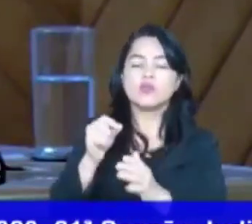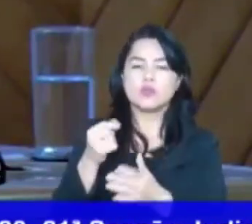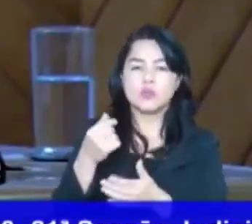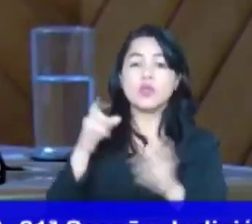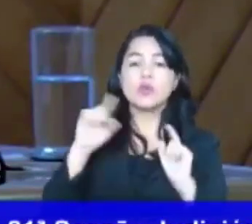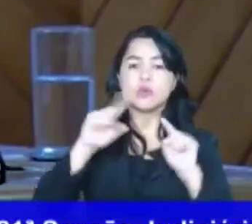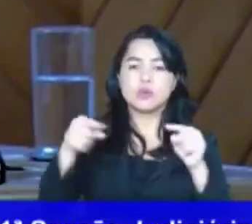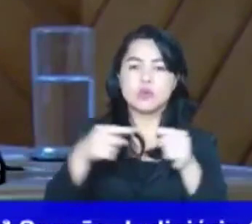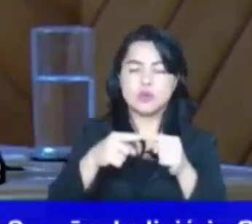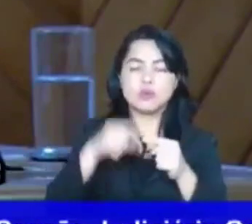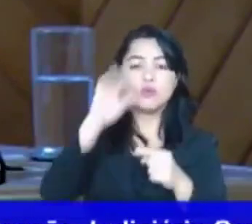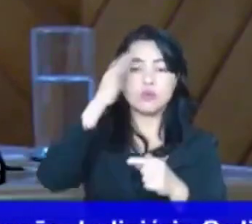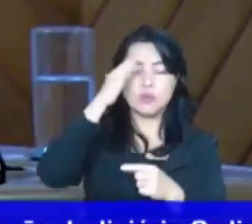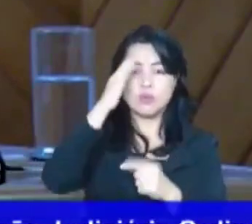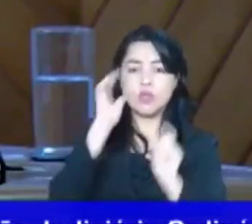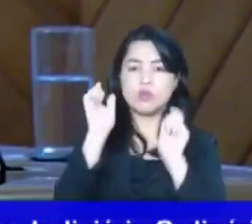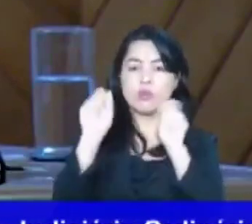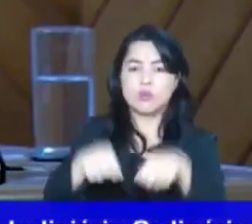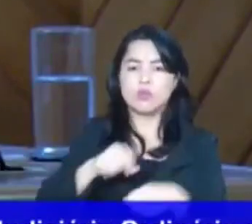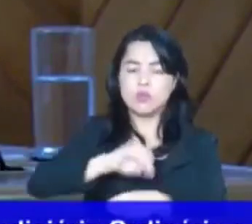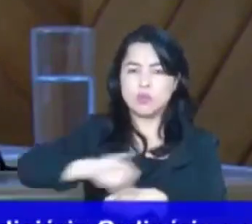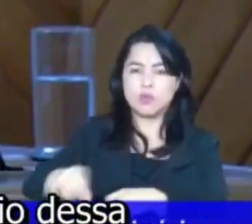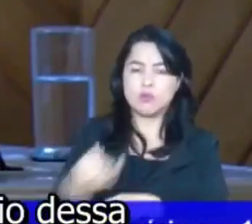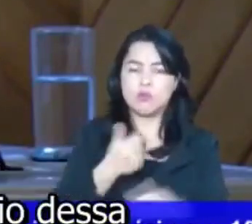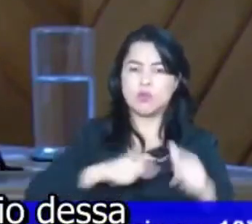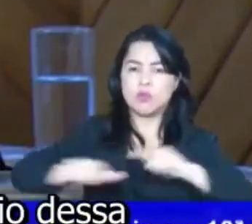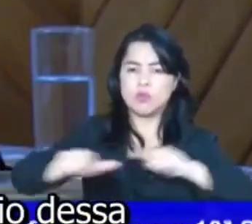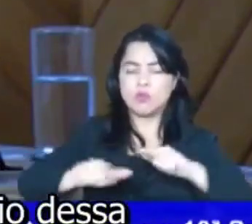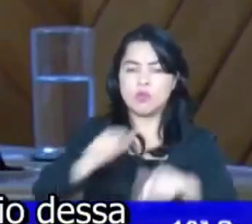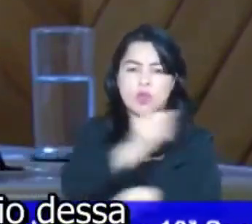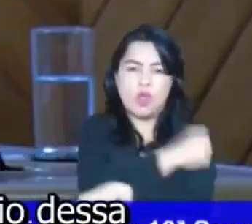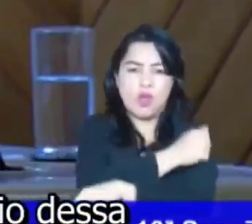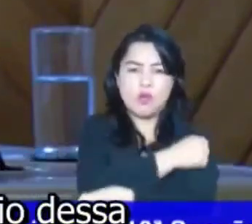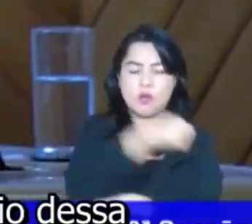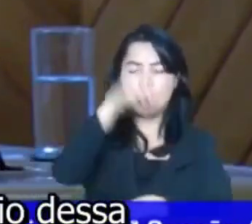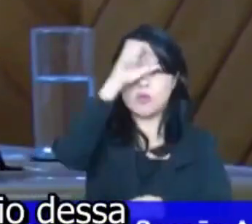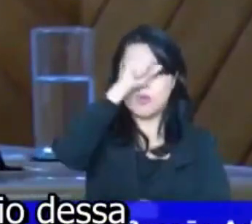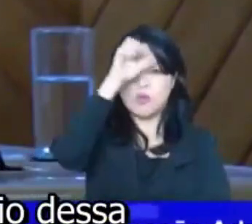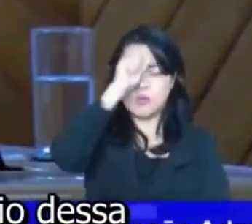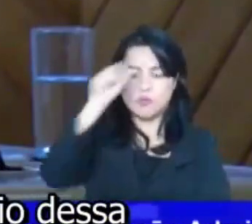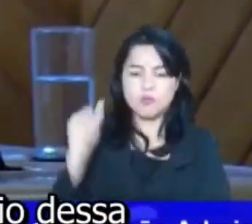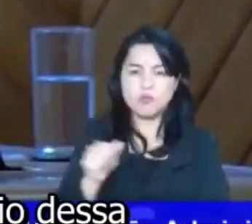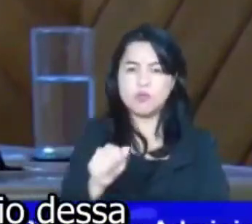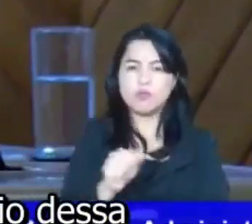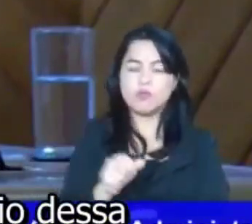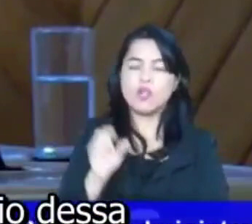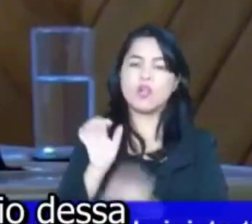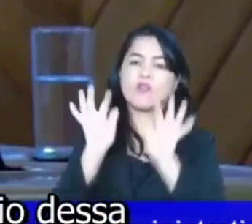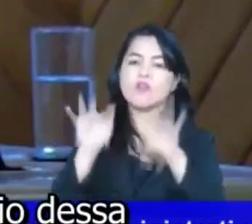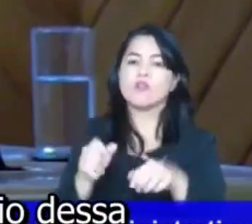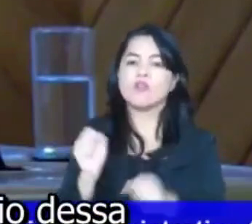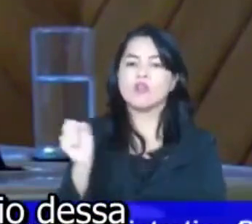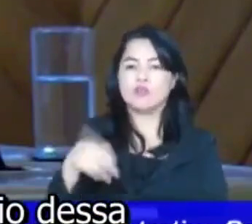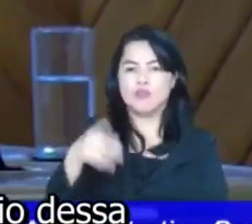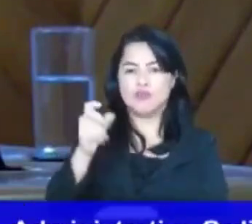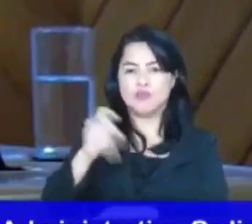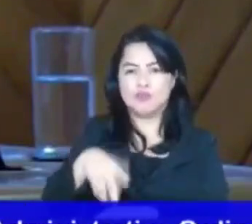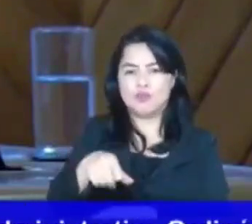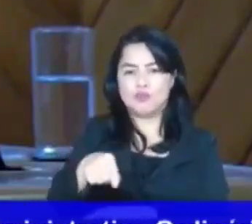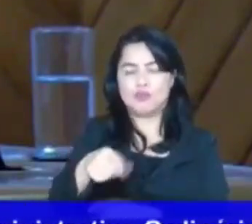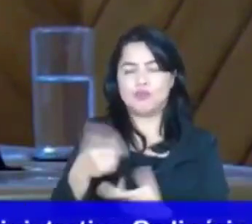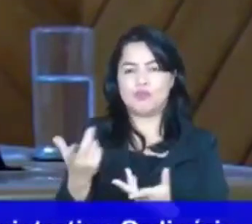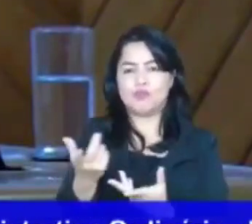pela possibilidade de aproveitamento do tempo de exercício como aluno-aprendiz para fins de aposentadoria por meio